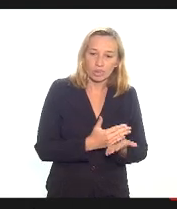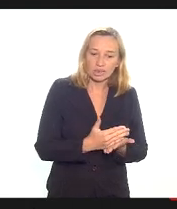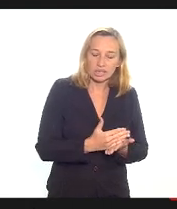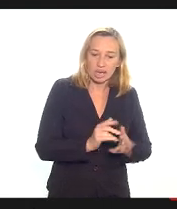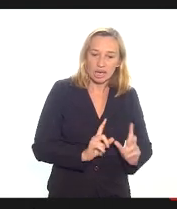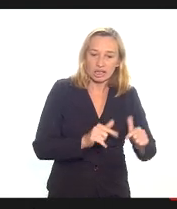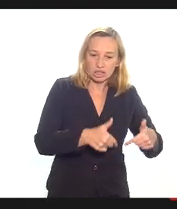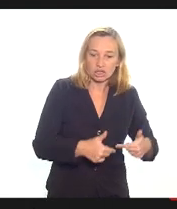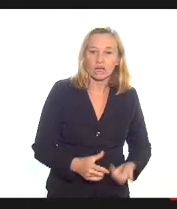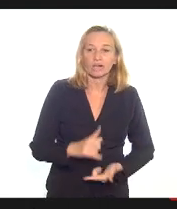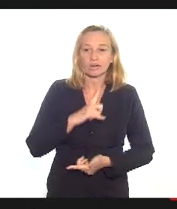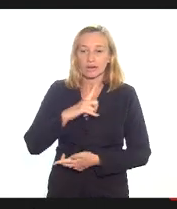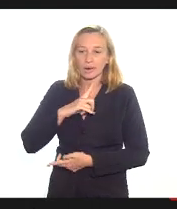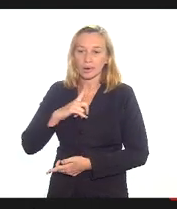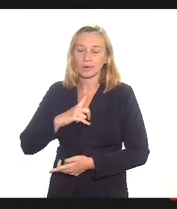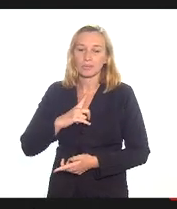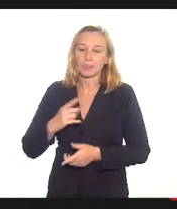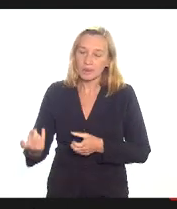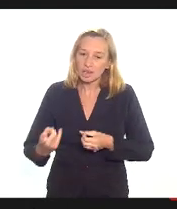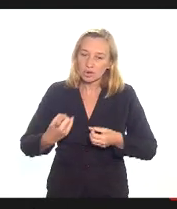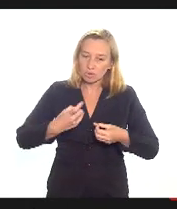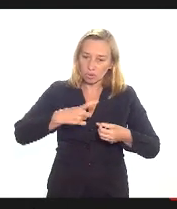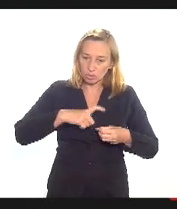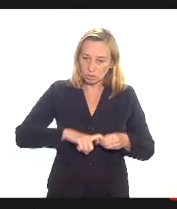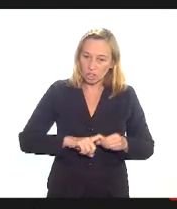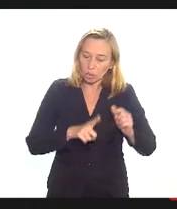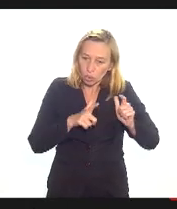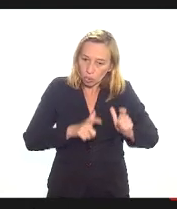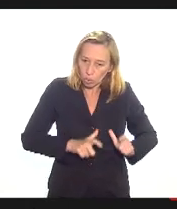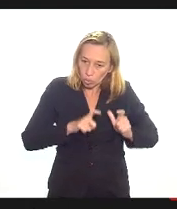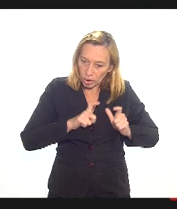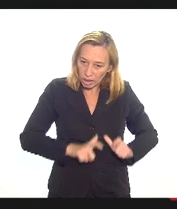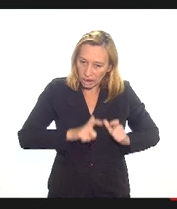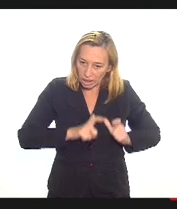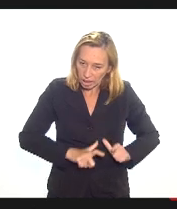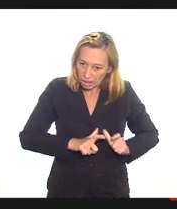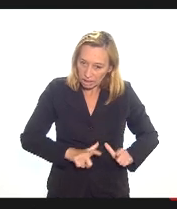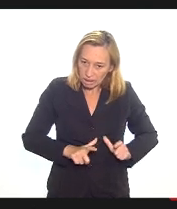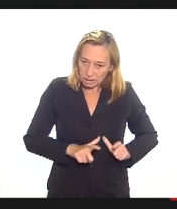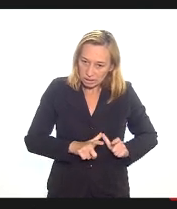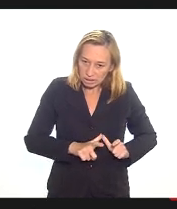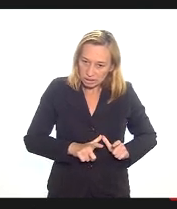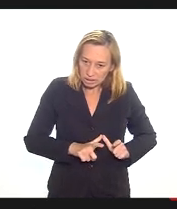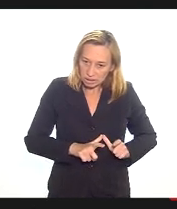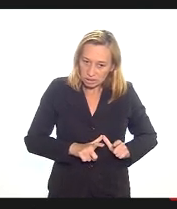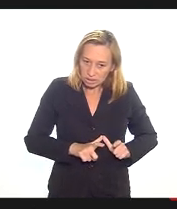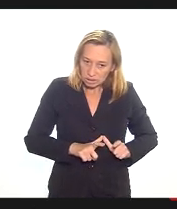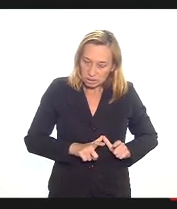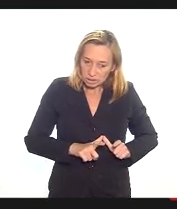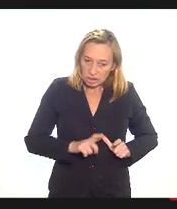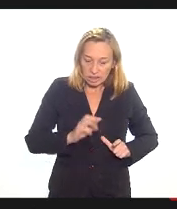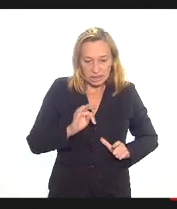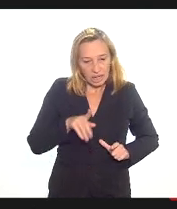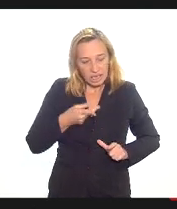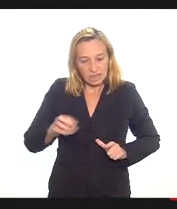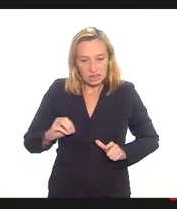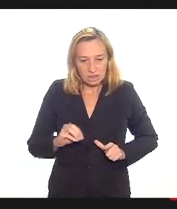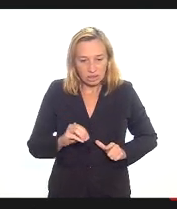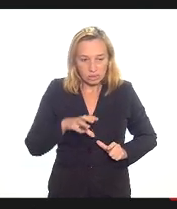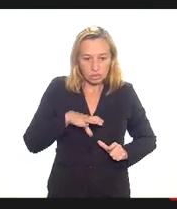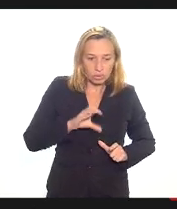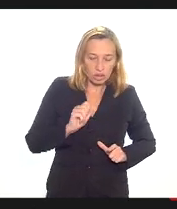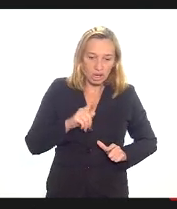ele tem que retornar o local das instalações do campo às